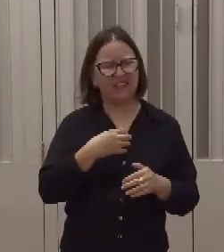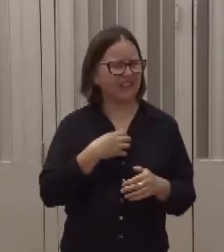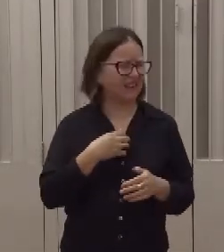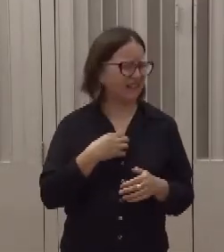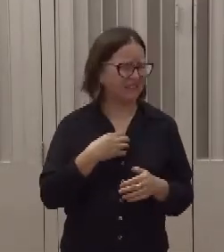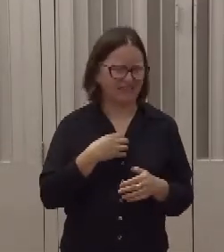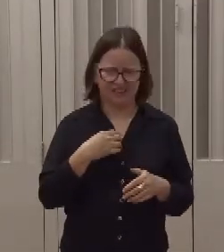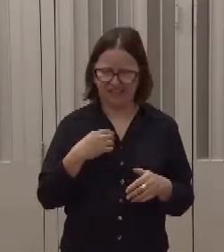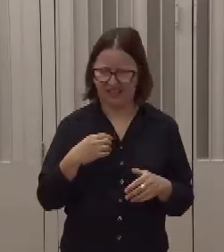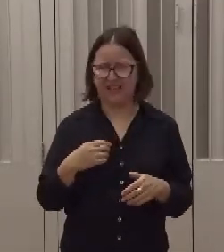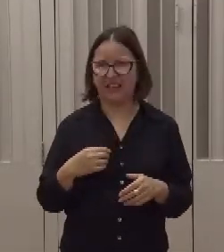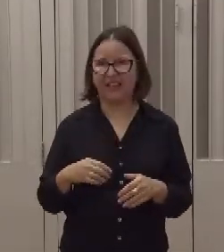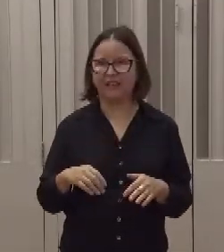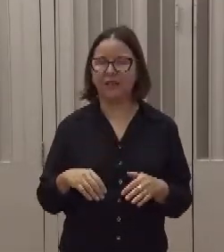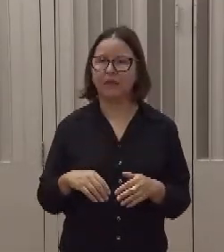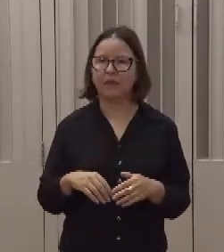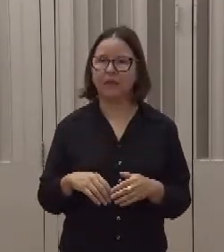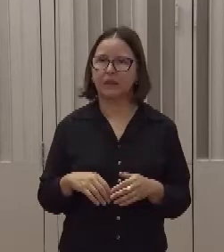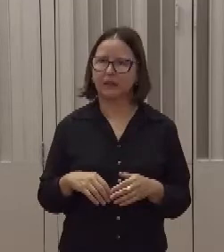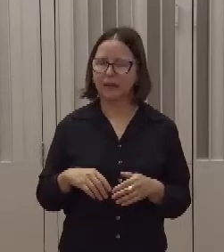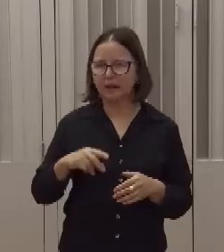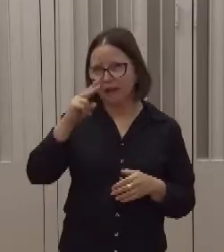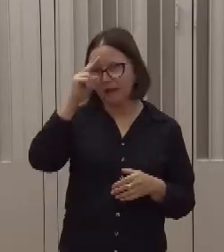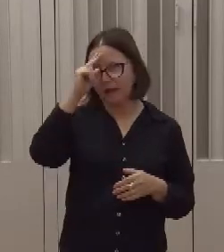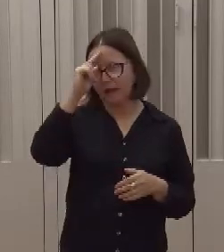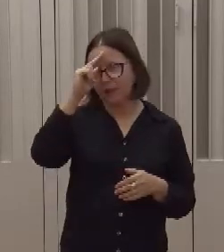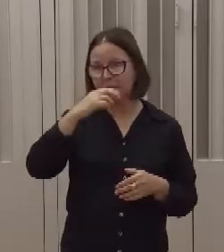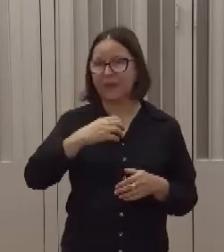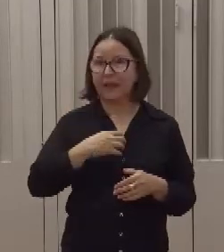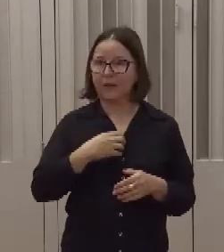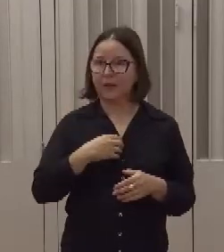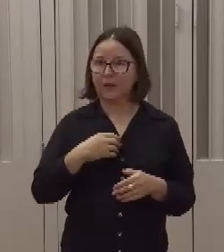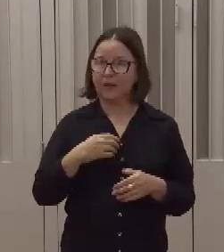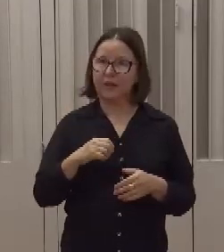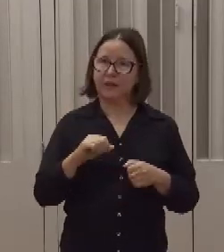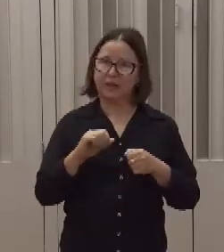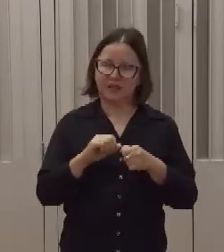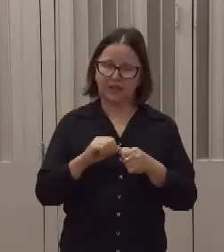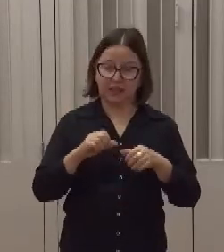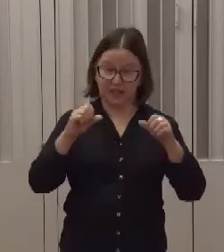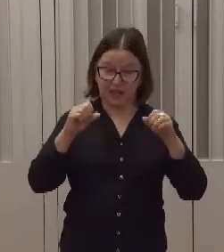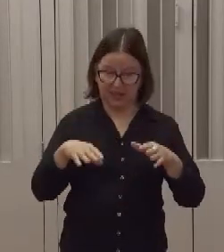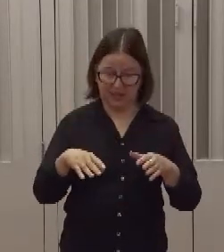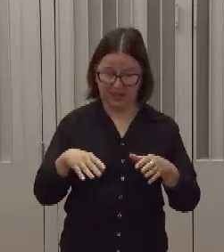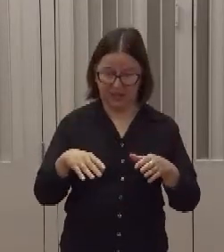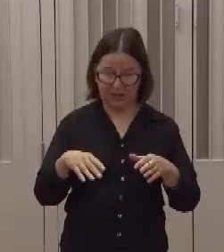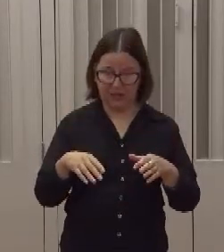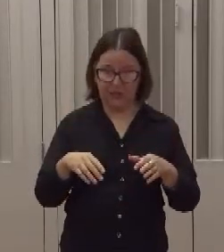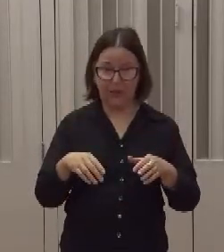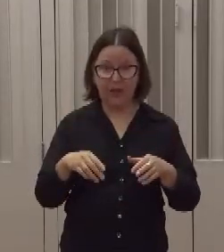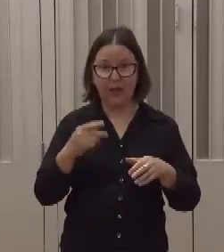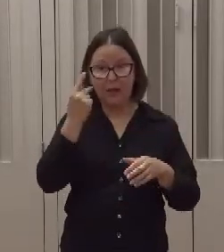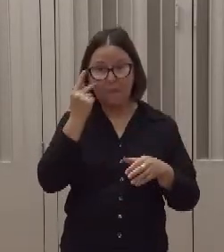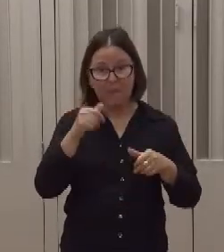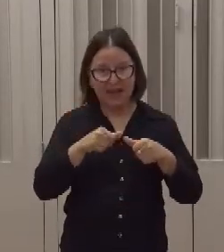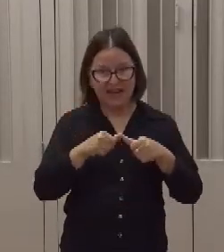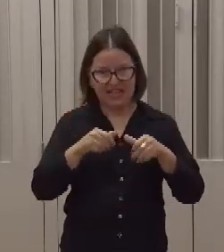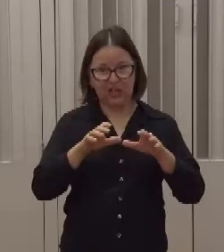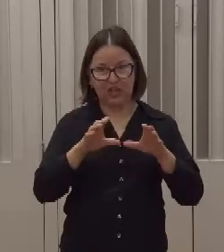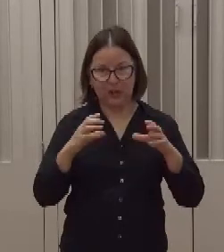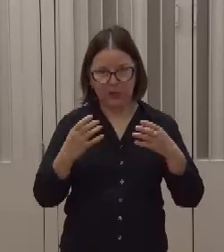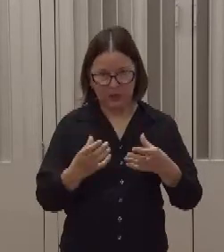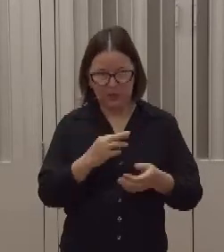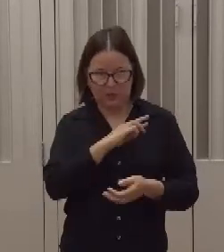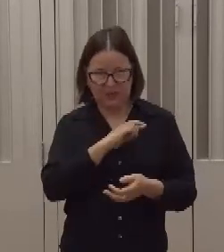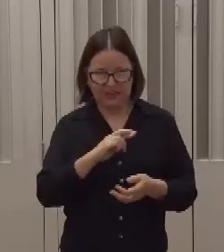criação. Se lembrem, a natureza da criação para eles era má. O pecado era simplesmente, fazia parte